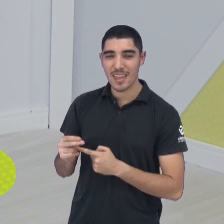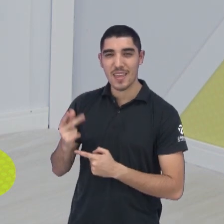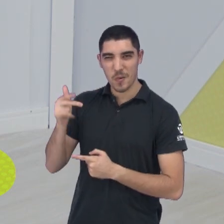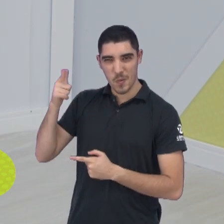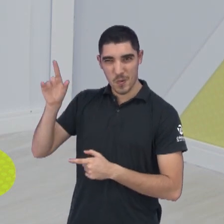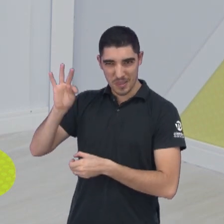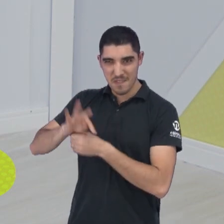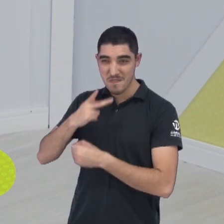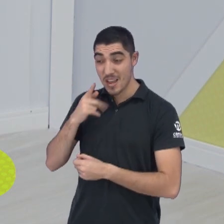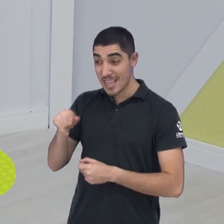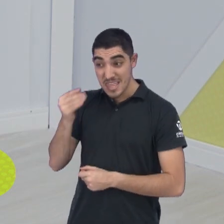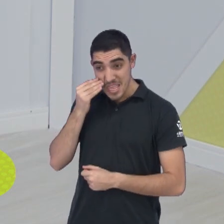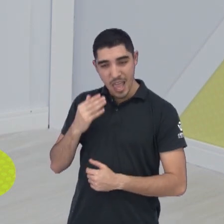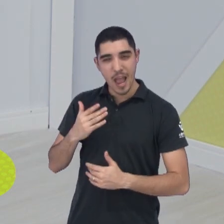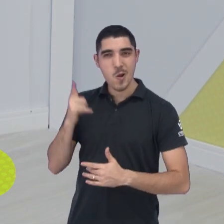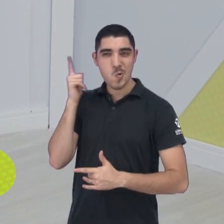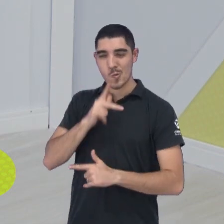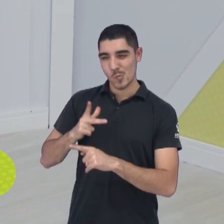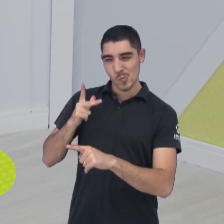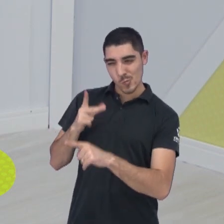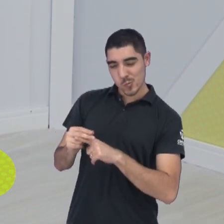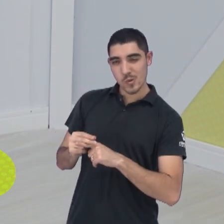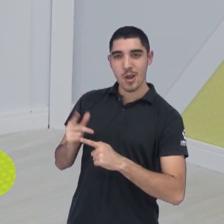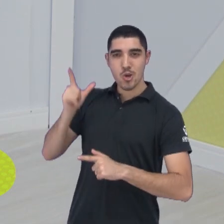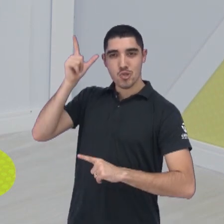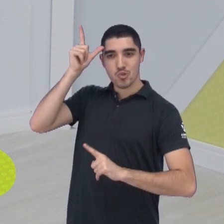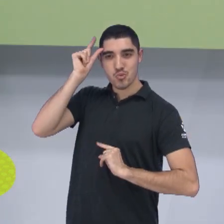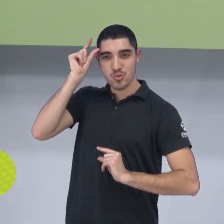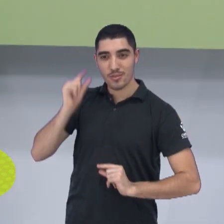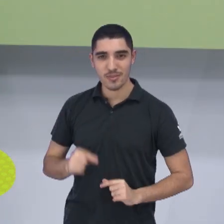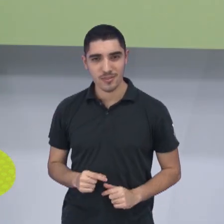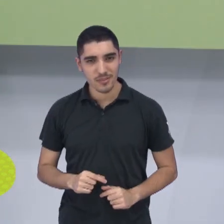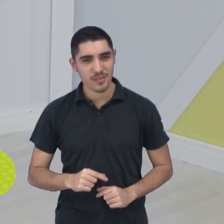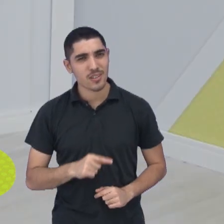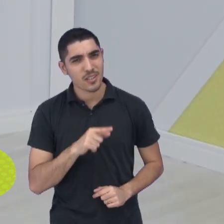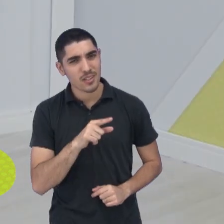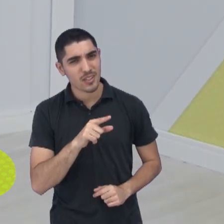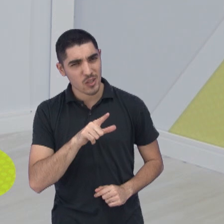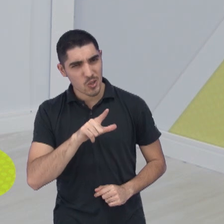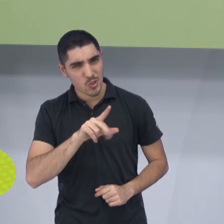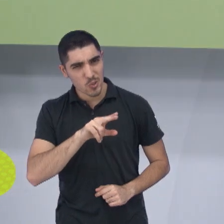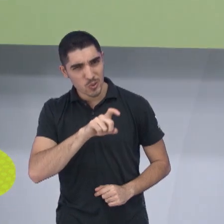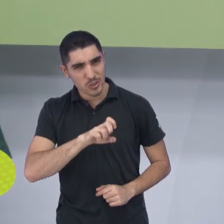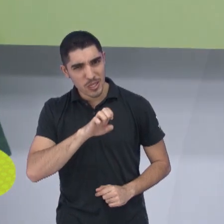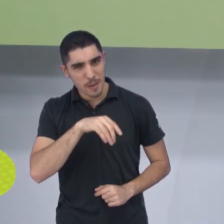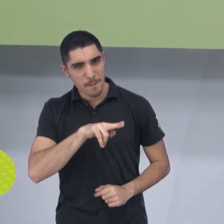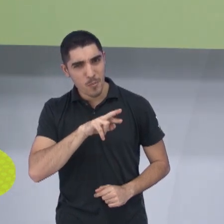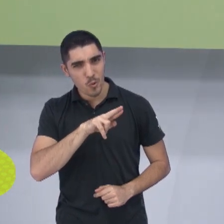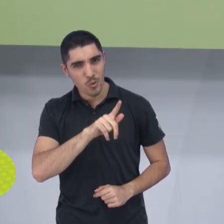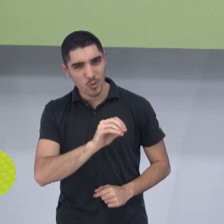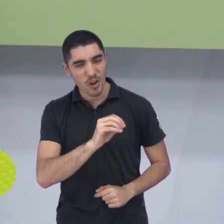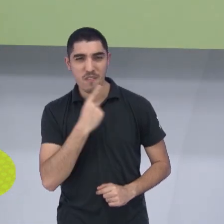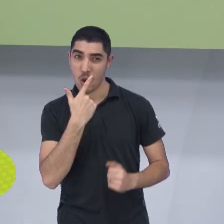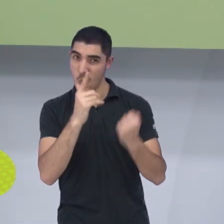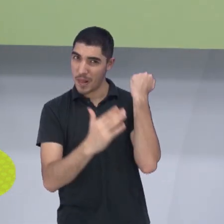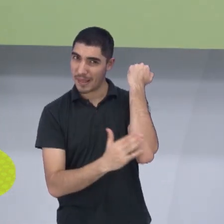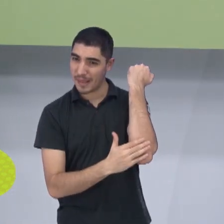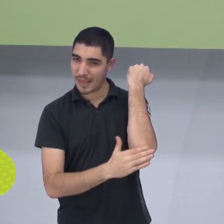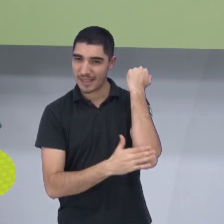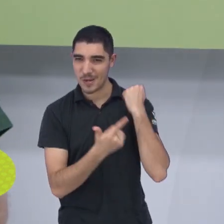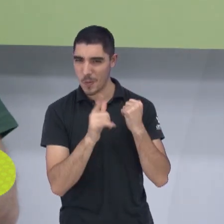para vencer a partida lá e sonhar ainda pelo menos com a 8ª posição. Luxemburgo diria isso? Não era o Luxemburgo que falava? Não sei, o Luxemburgo fala outra coisa aqui, mas enfim.